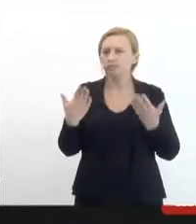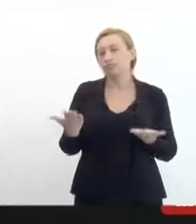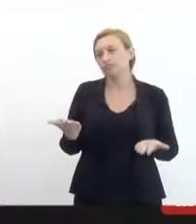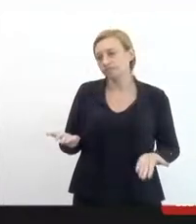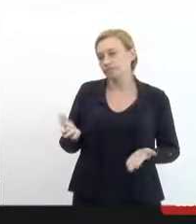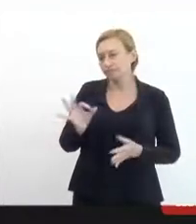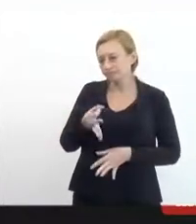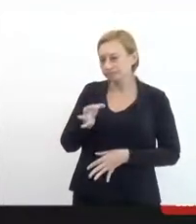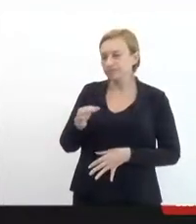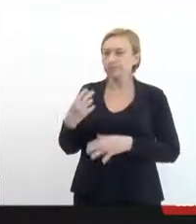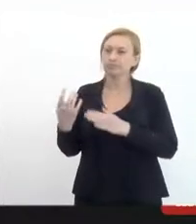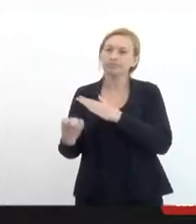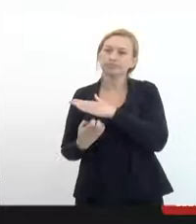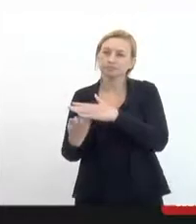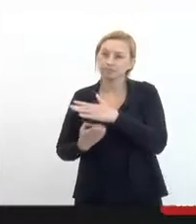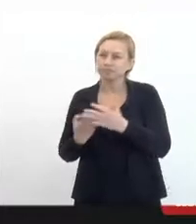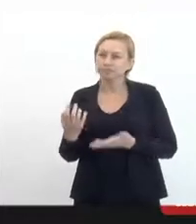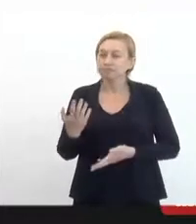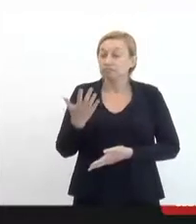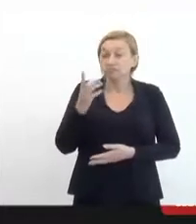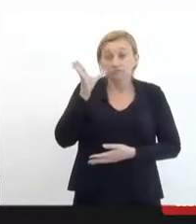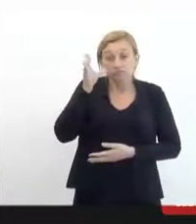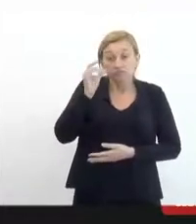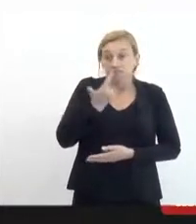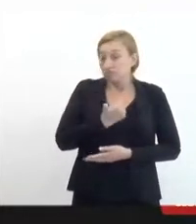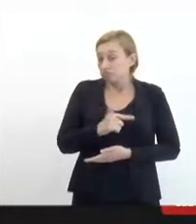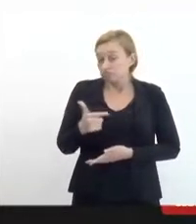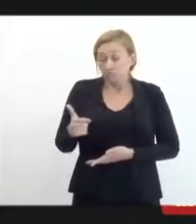tem absolutamente nenhum interesse